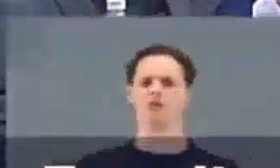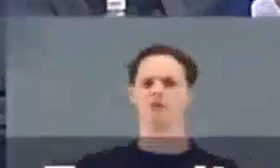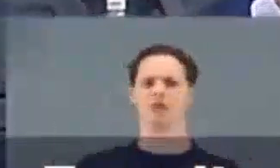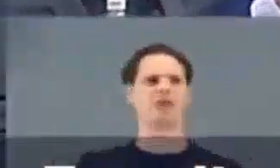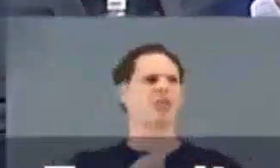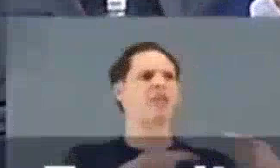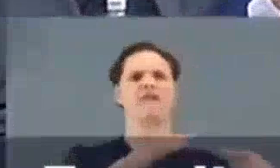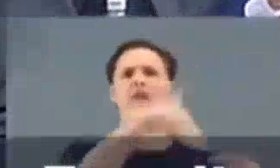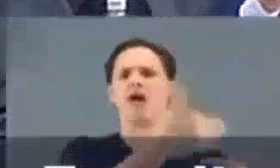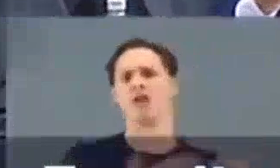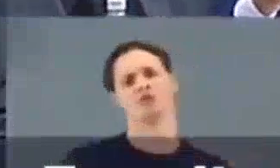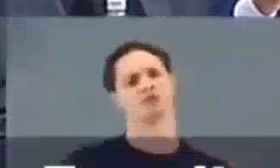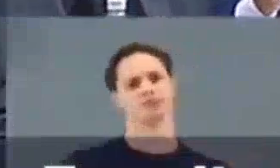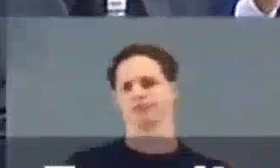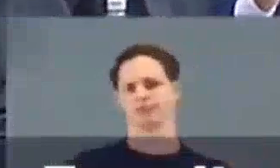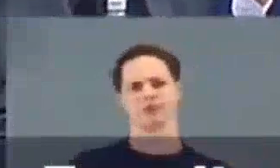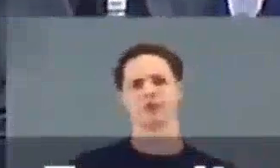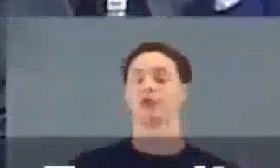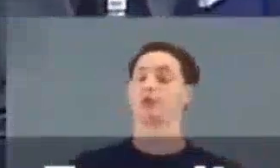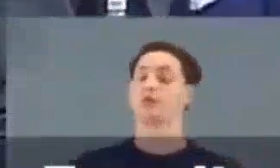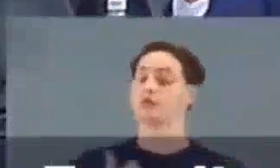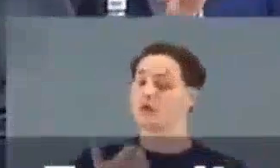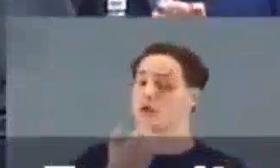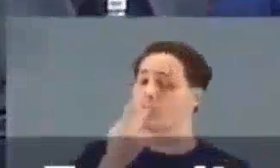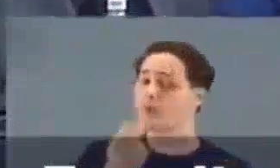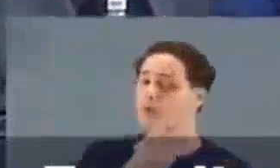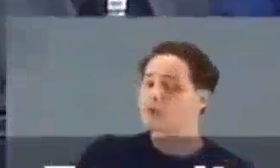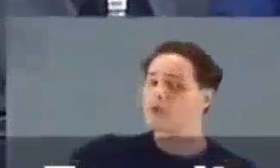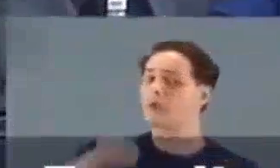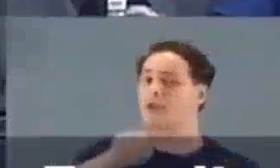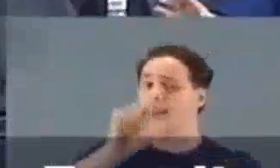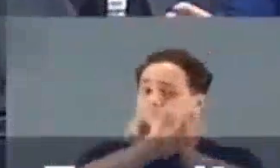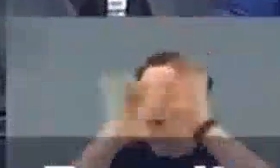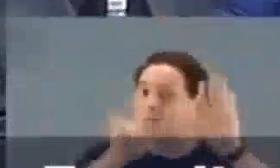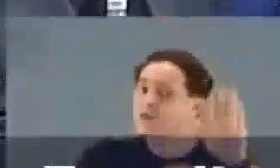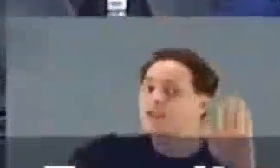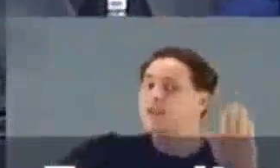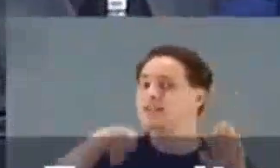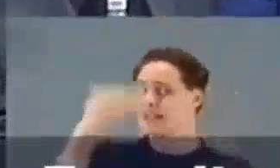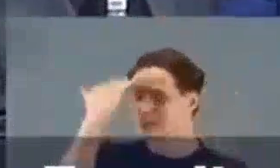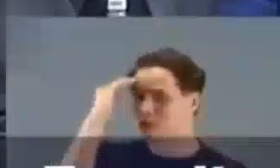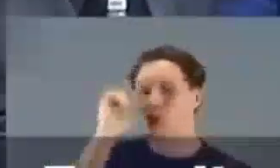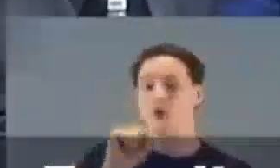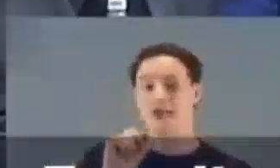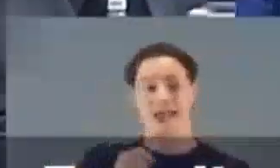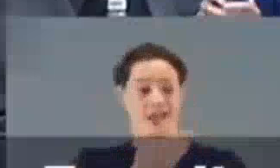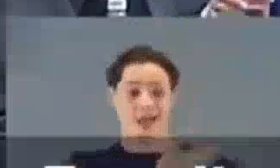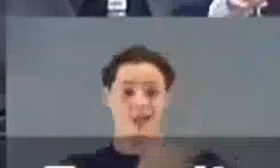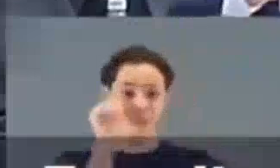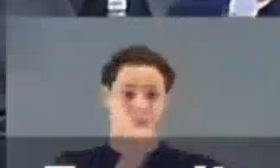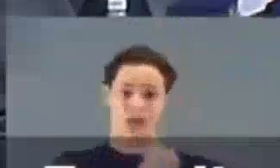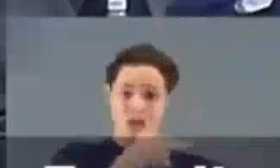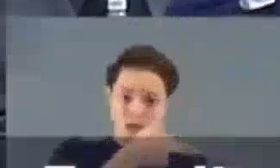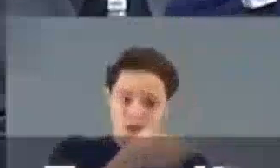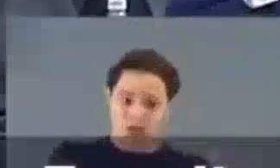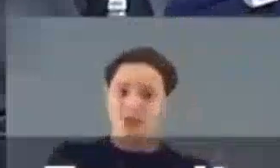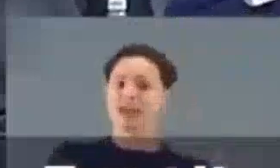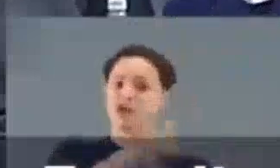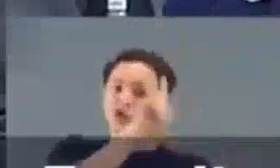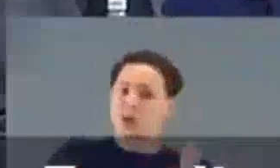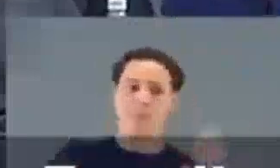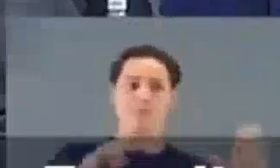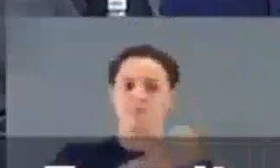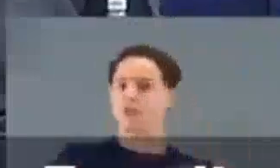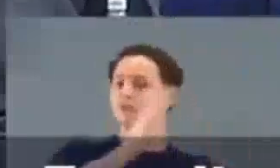da mesa. Eu quero deixar claro que a relatora tem direito de fazer o